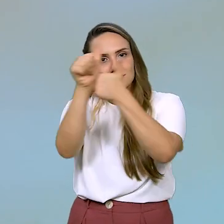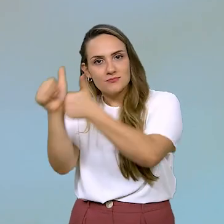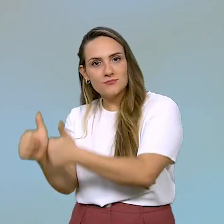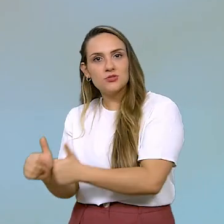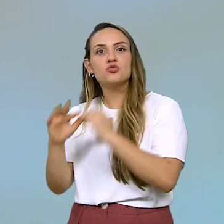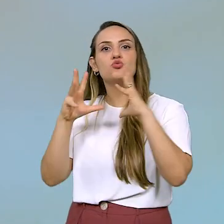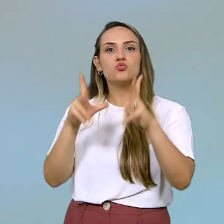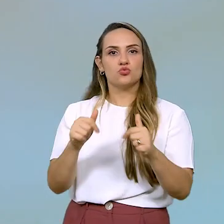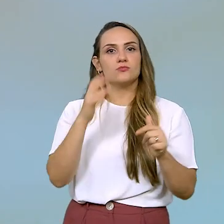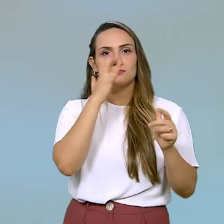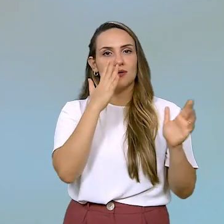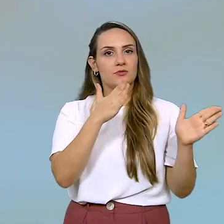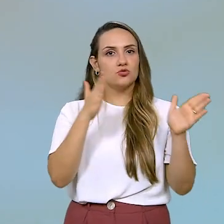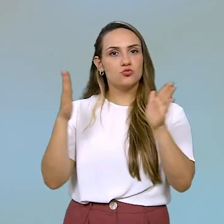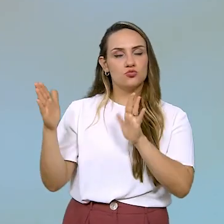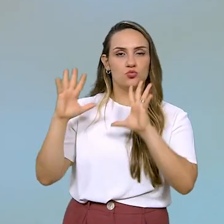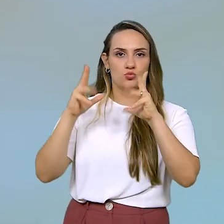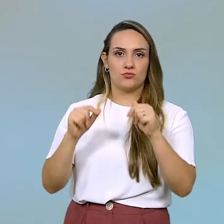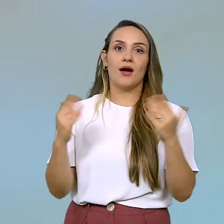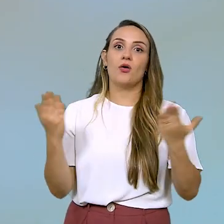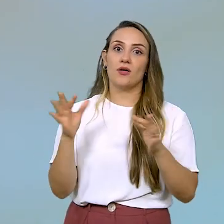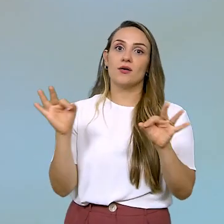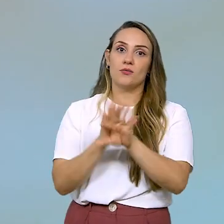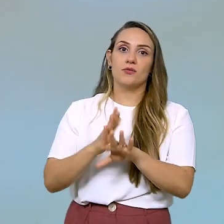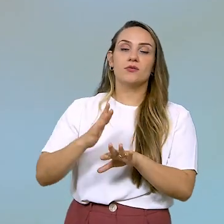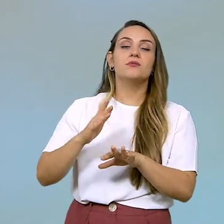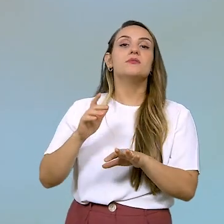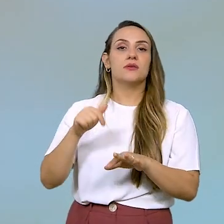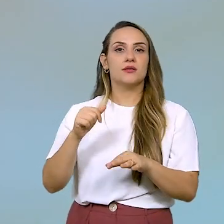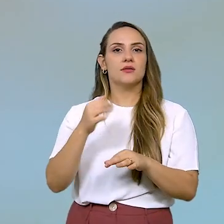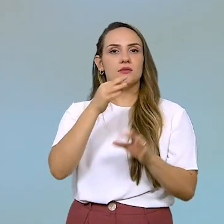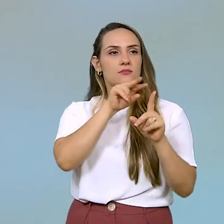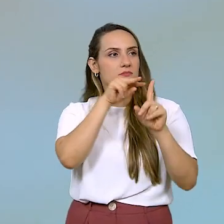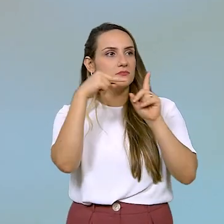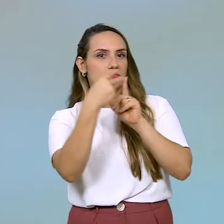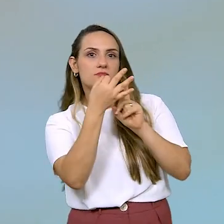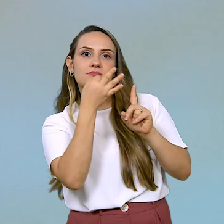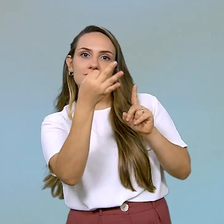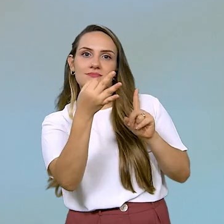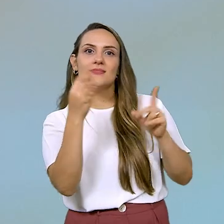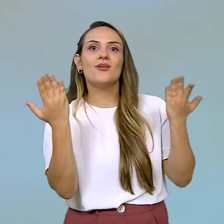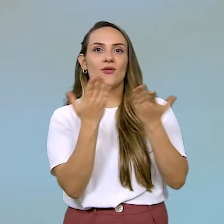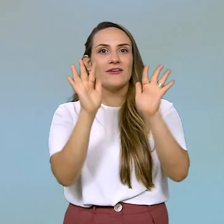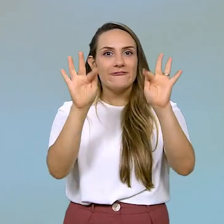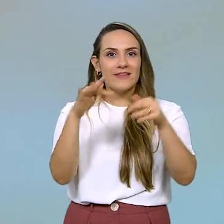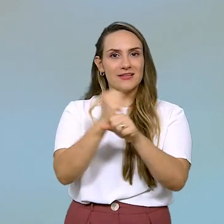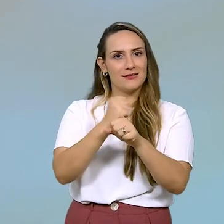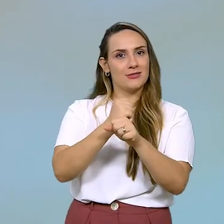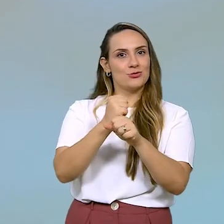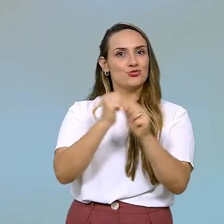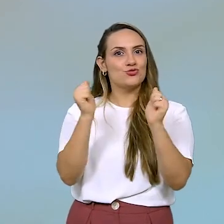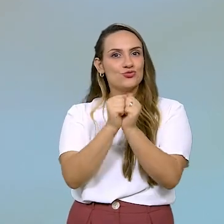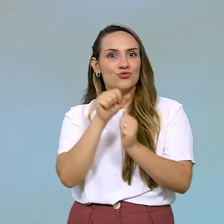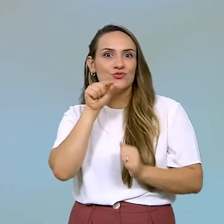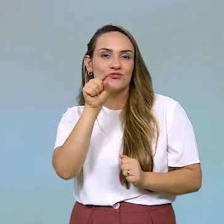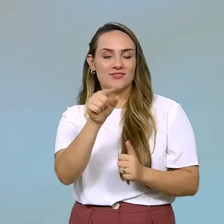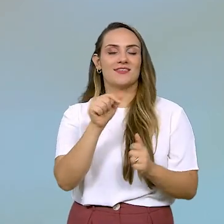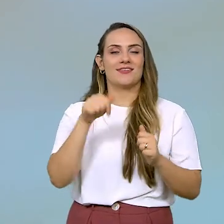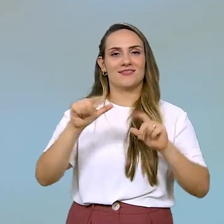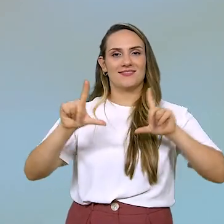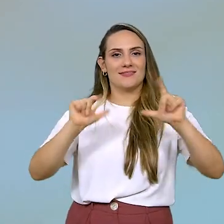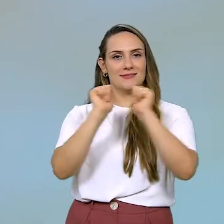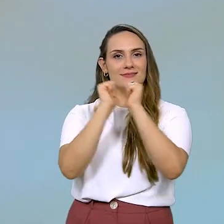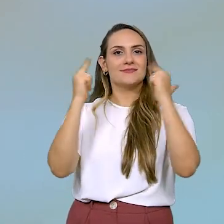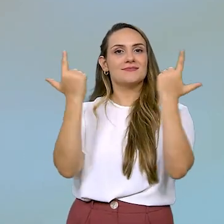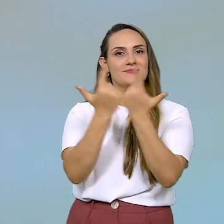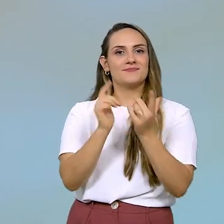agradeço aqui a sua companhia e a sua audiência. A gente vai finalizando mais um ponto de vista, vai finalizando mais um ano junto